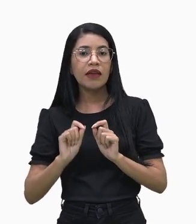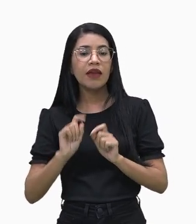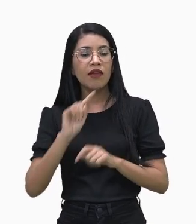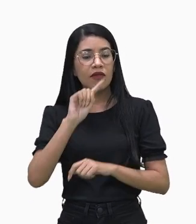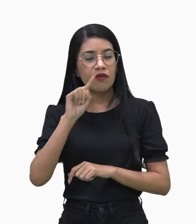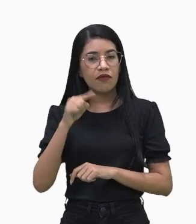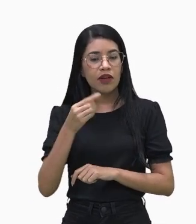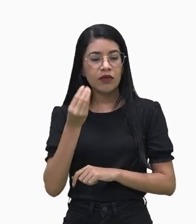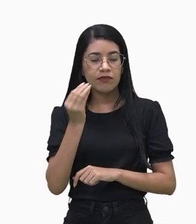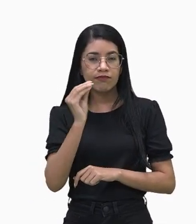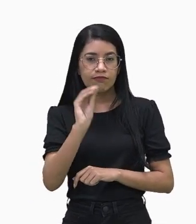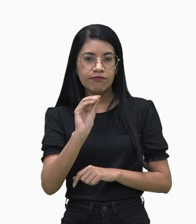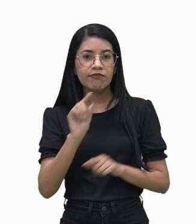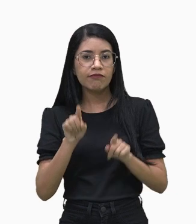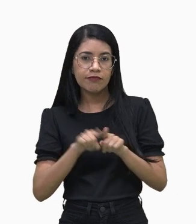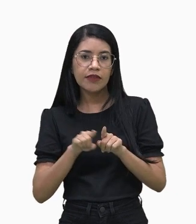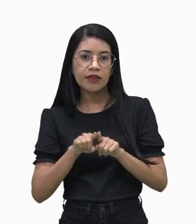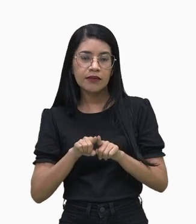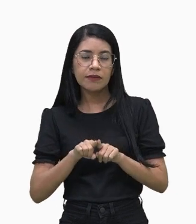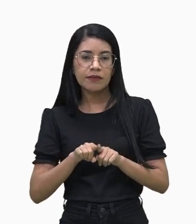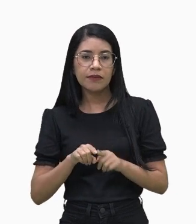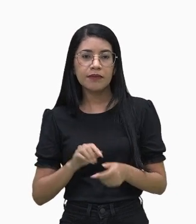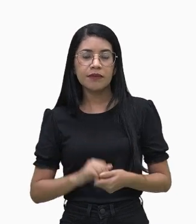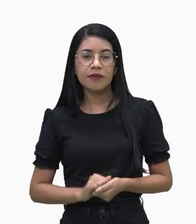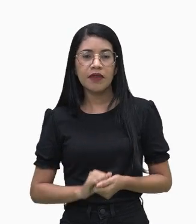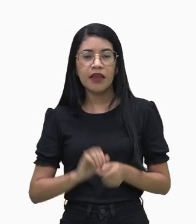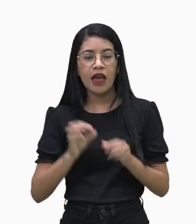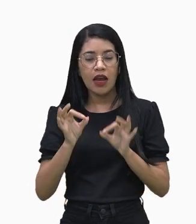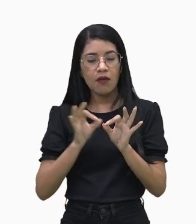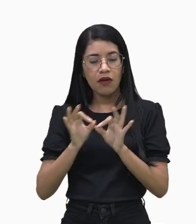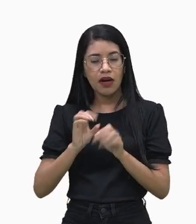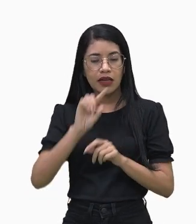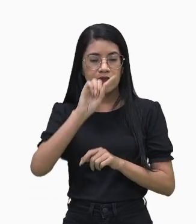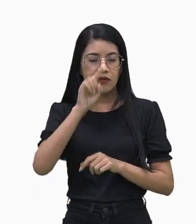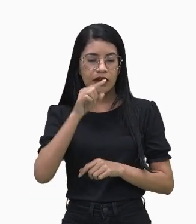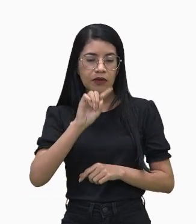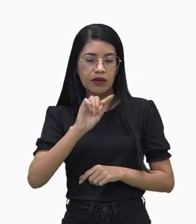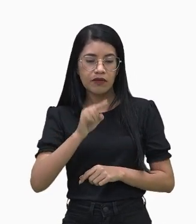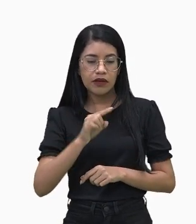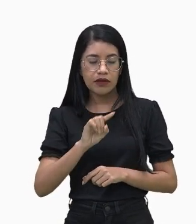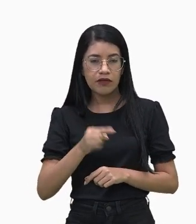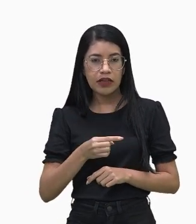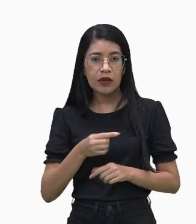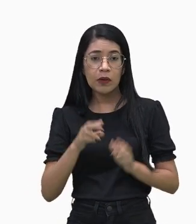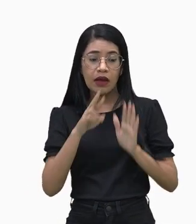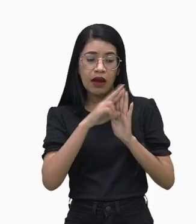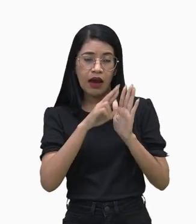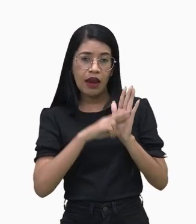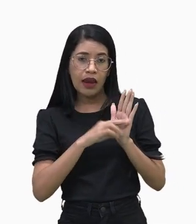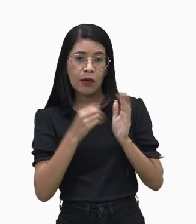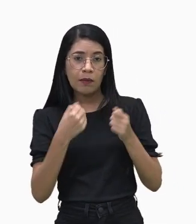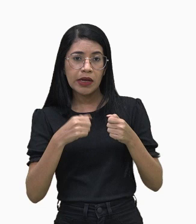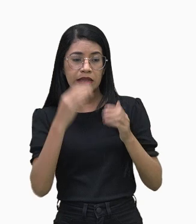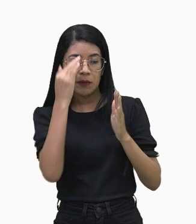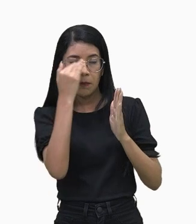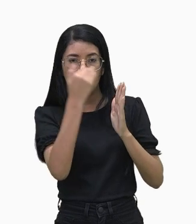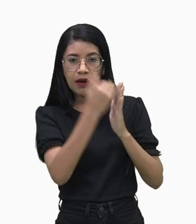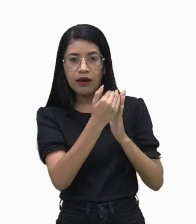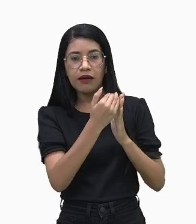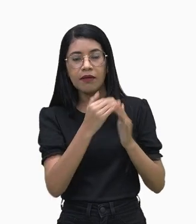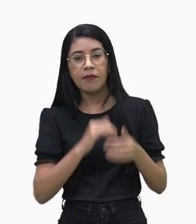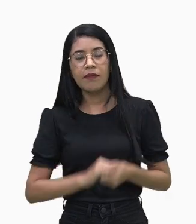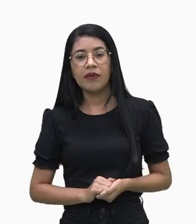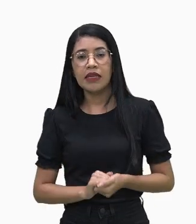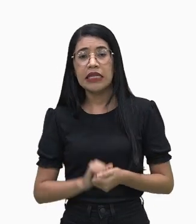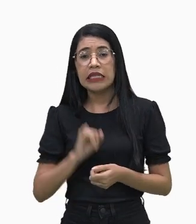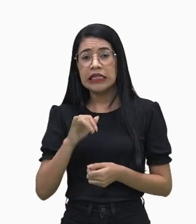colocar vírgula debaixo de vírgula. É a regra, tá? Você vai trabalhar com o número decimal,